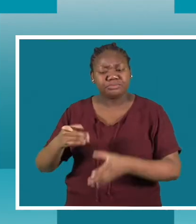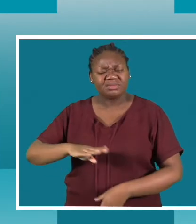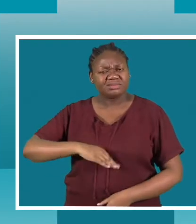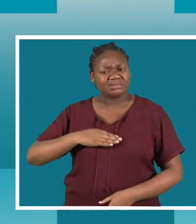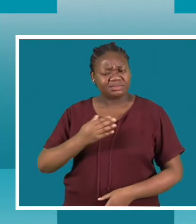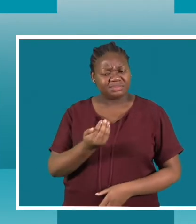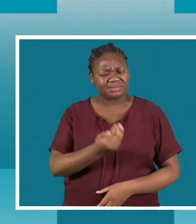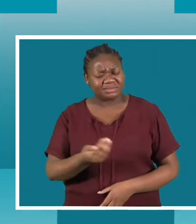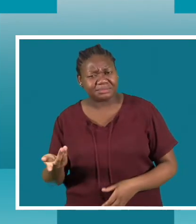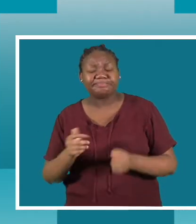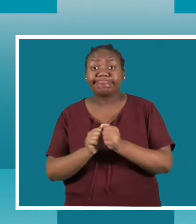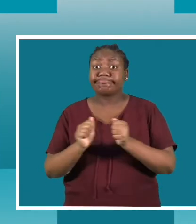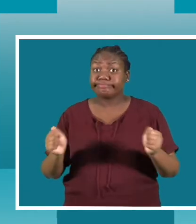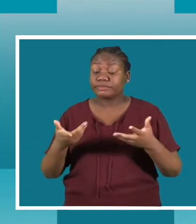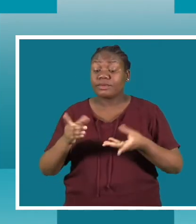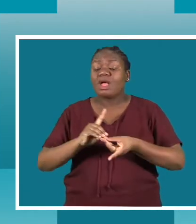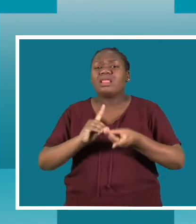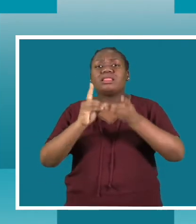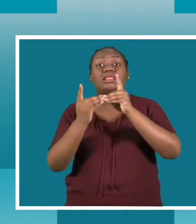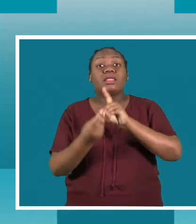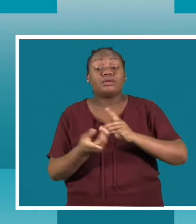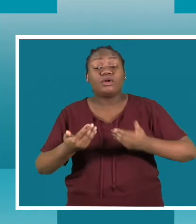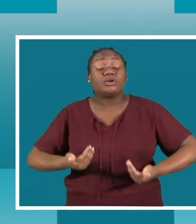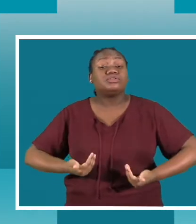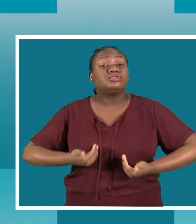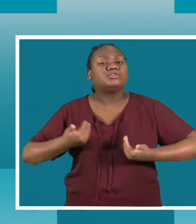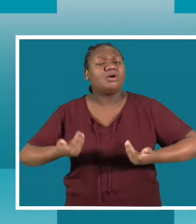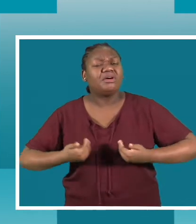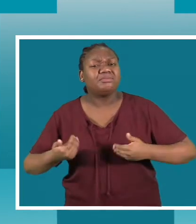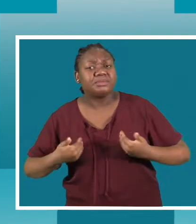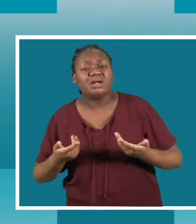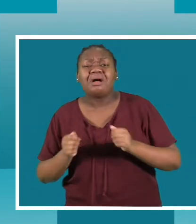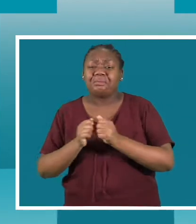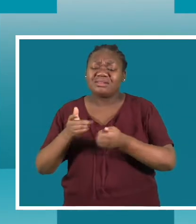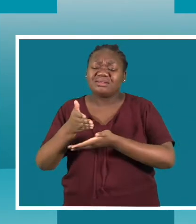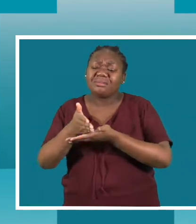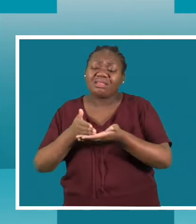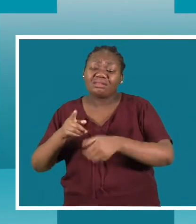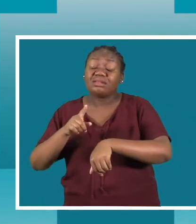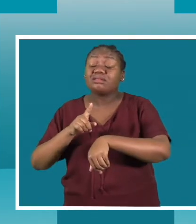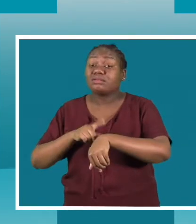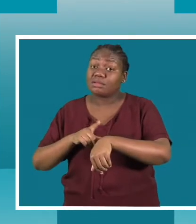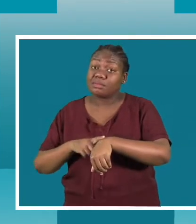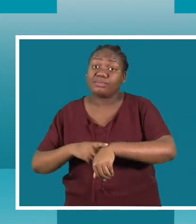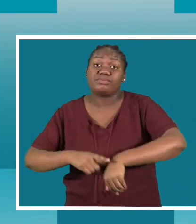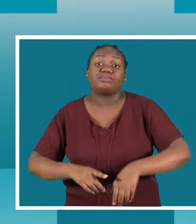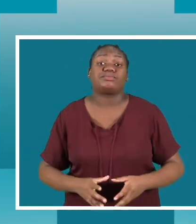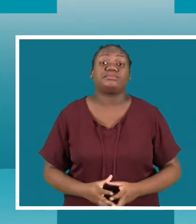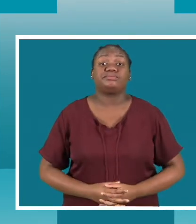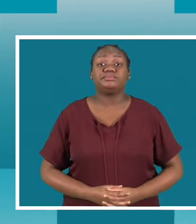Moisés trabalha com vários grupos etários, mas é com jovens e adolescentes que ele ocupa a maior parte do tempo.